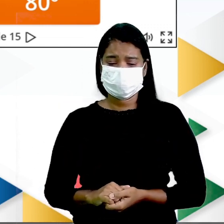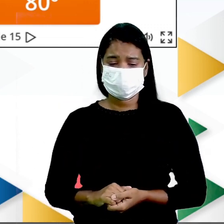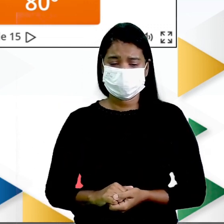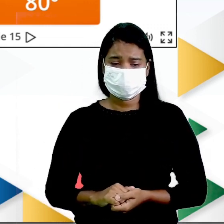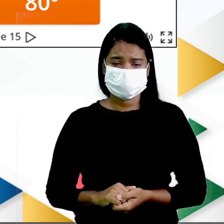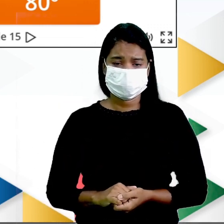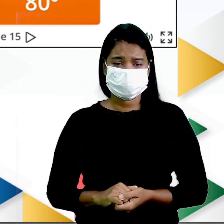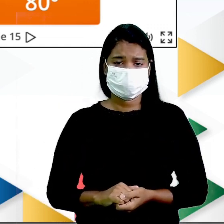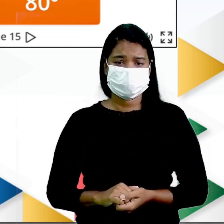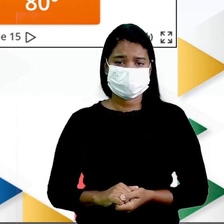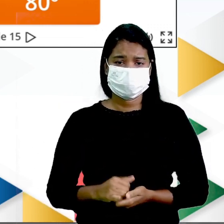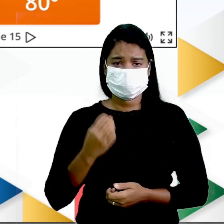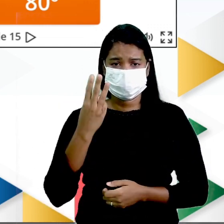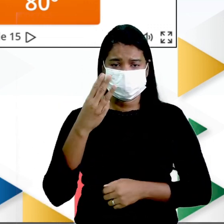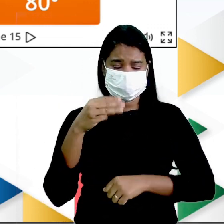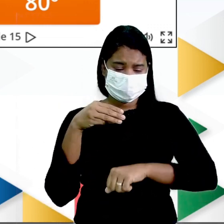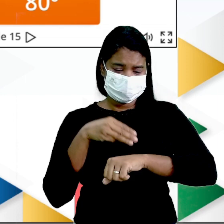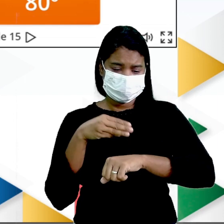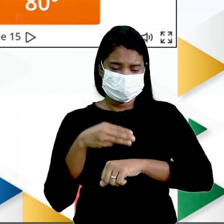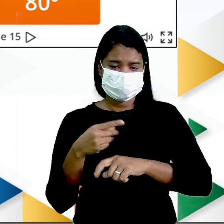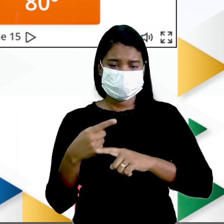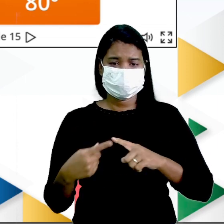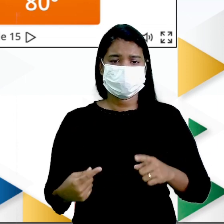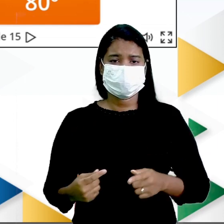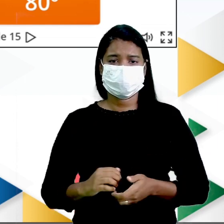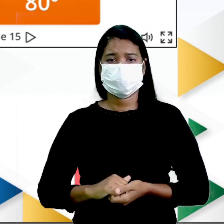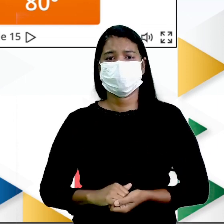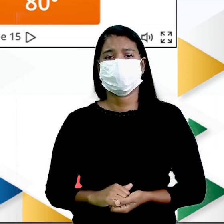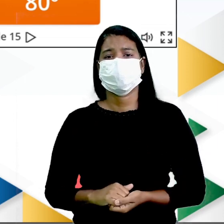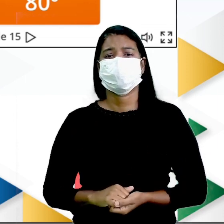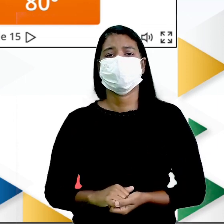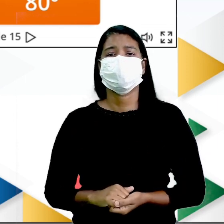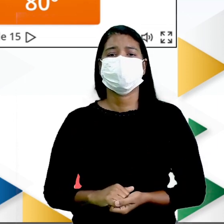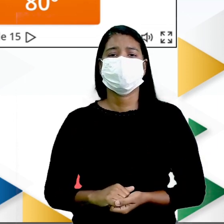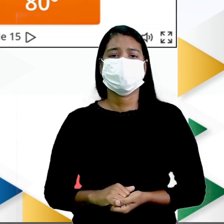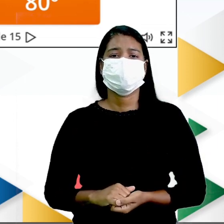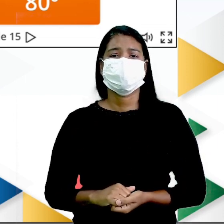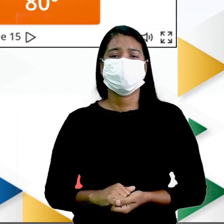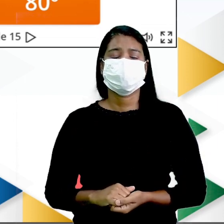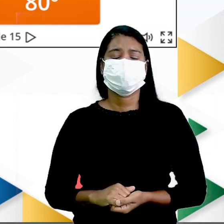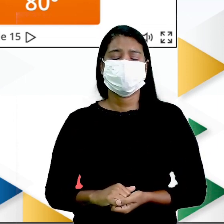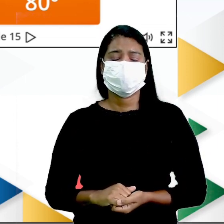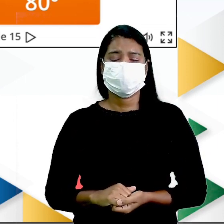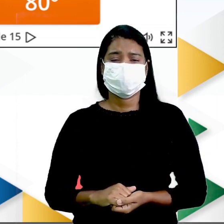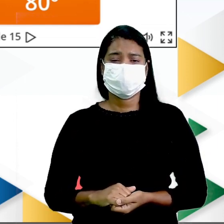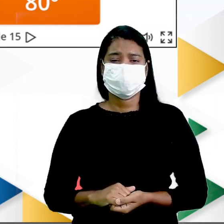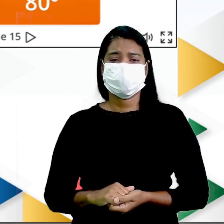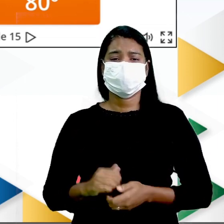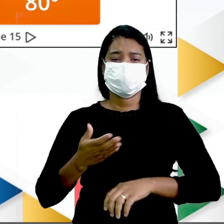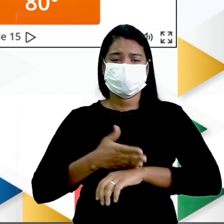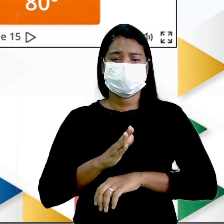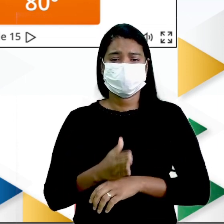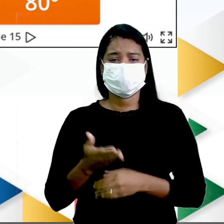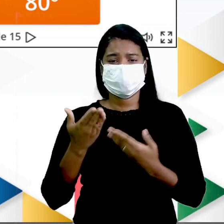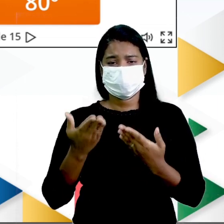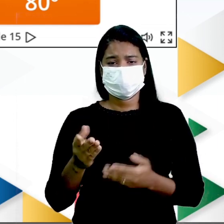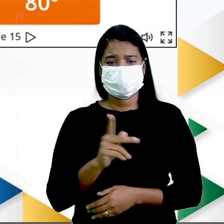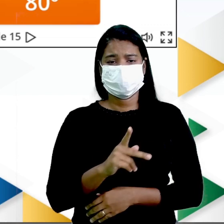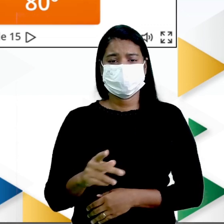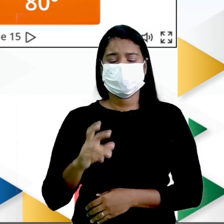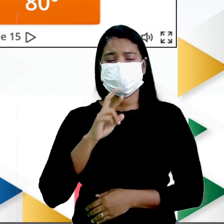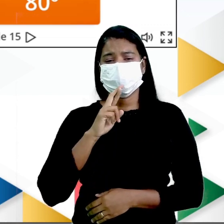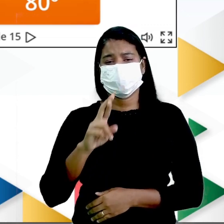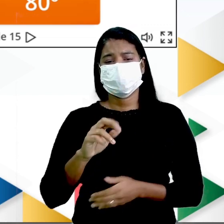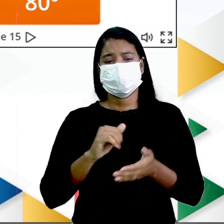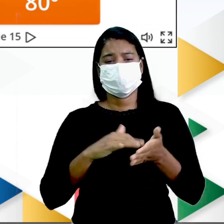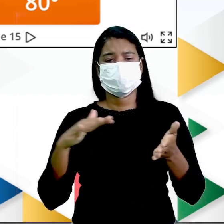isso em 3 minutos e meio. Então, precisa treinar bastante. Treina no teu livro didático, treina com o teu professor, responde as